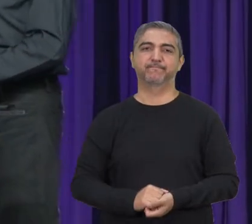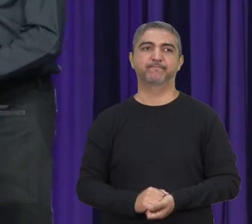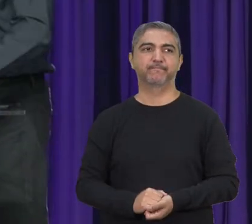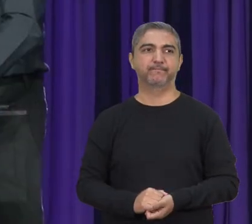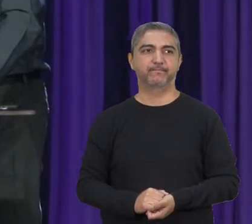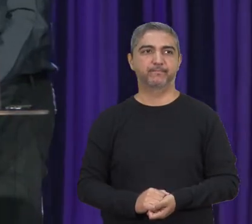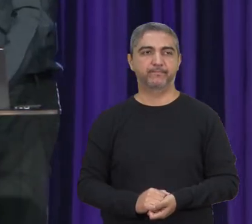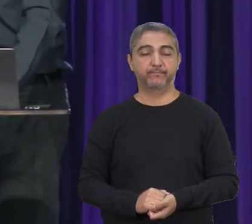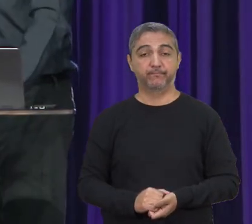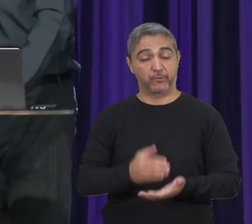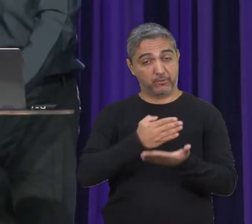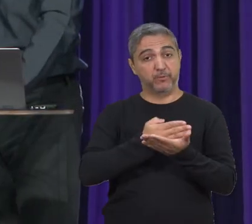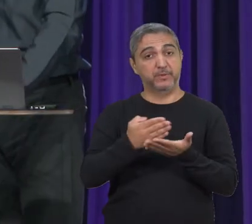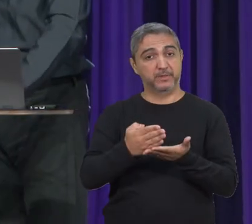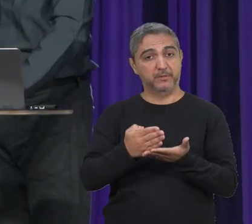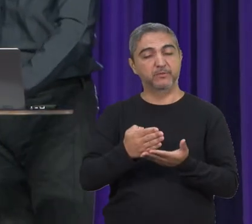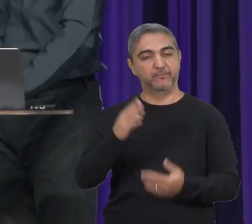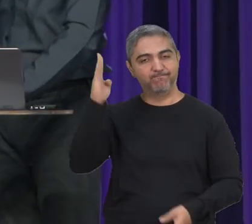Começamos com a maldade,